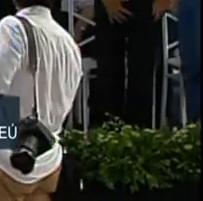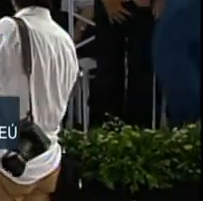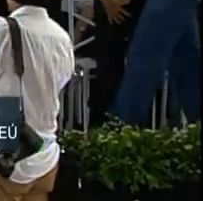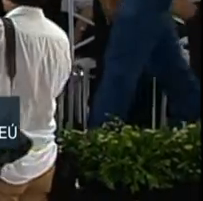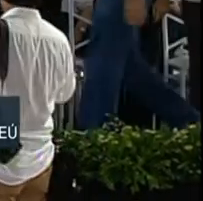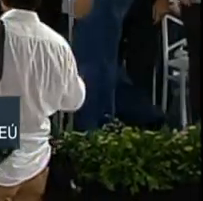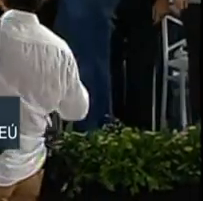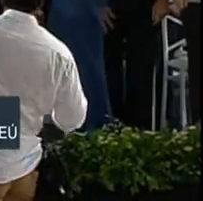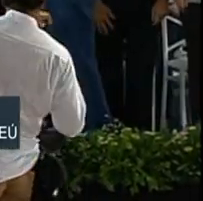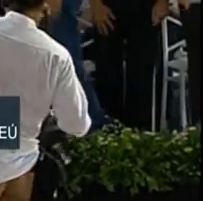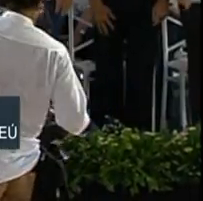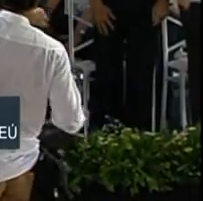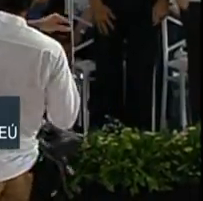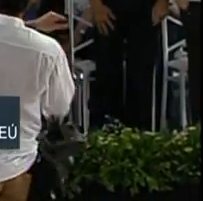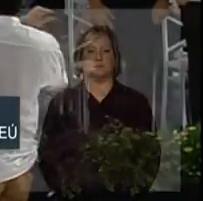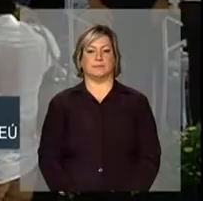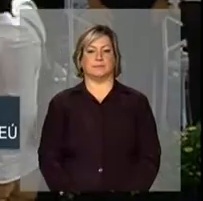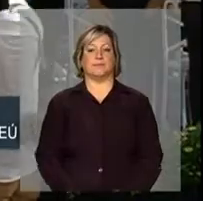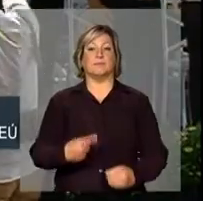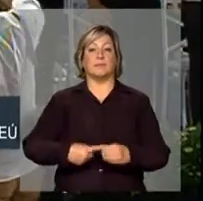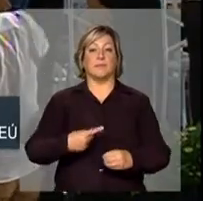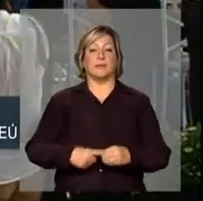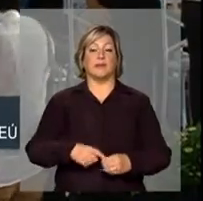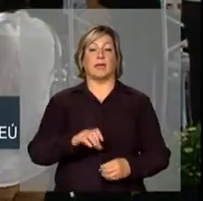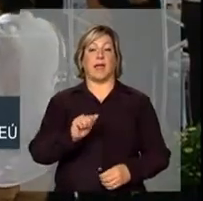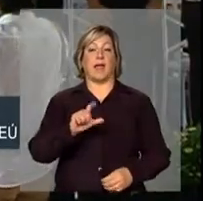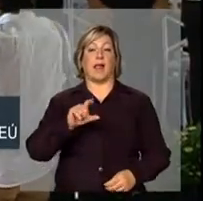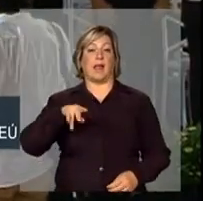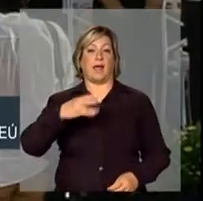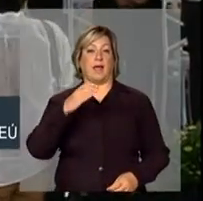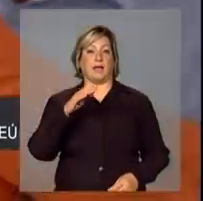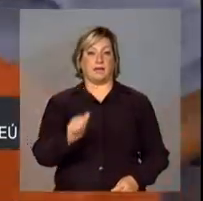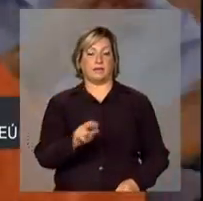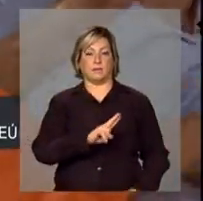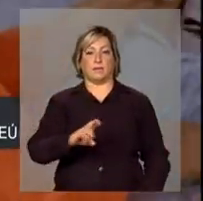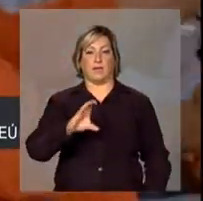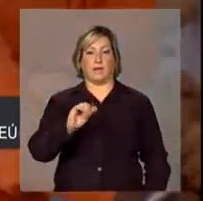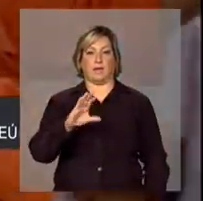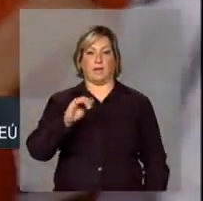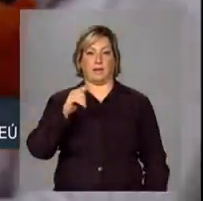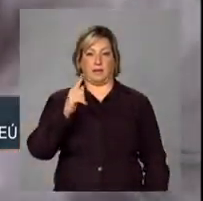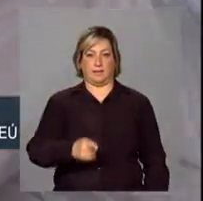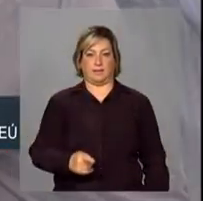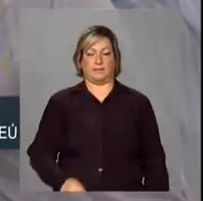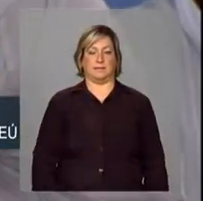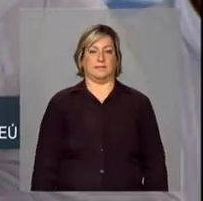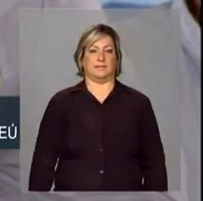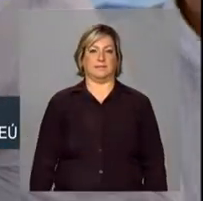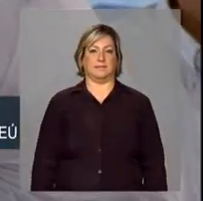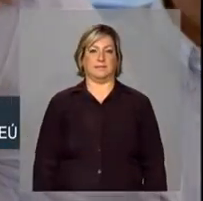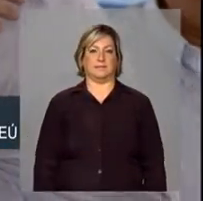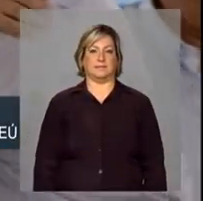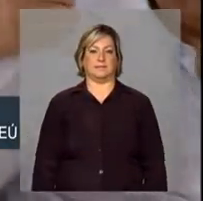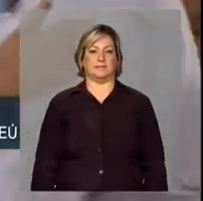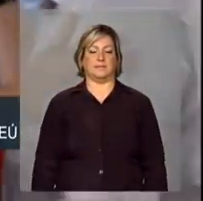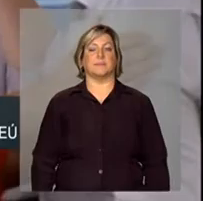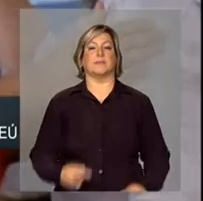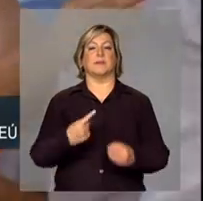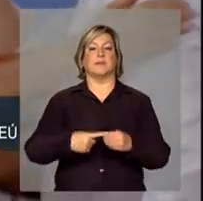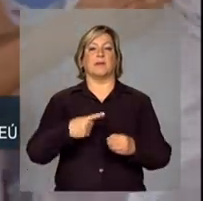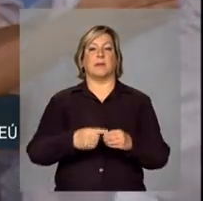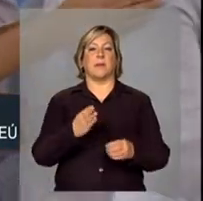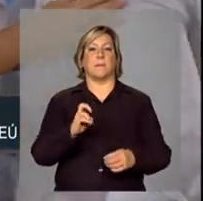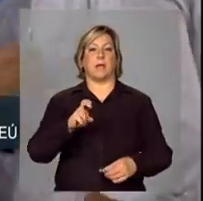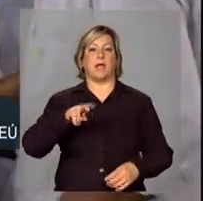de Aliança, Cacá Bezerra; De Brejinho,